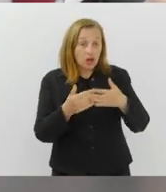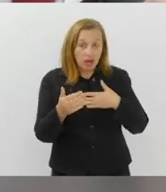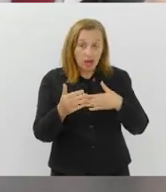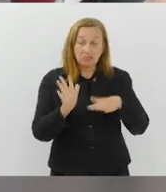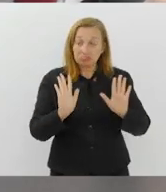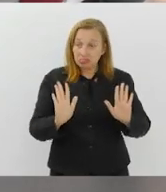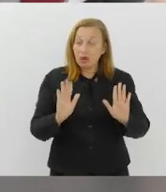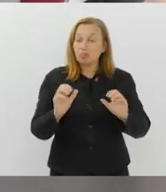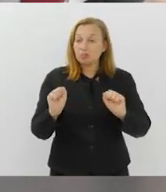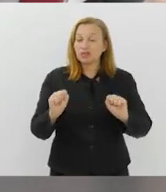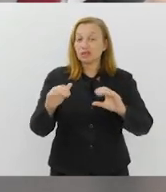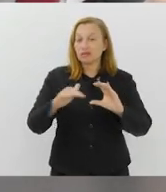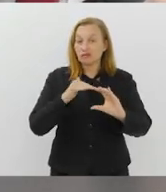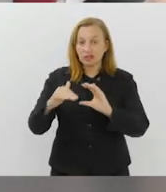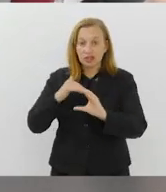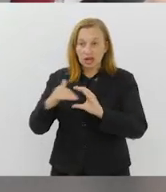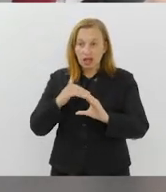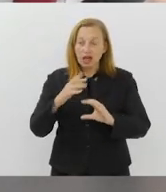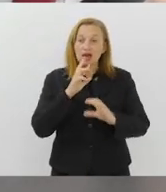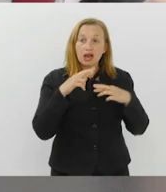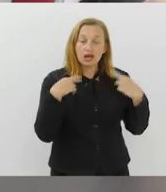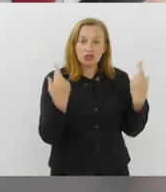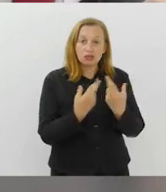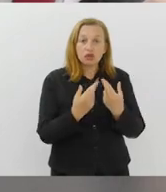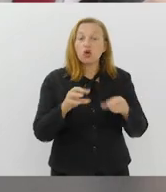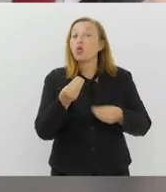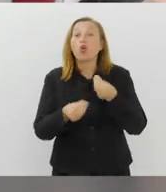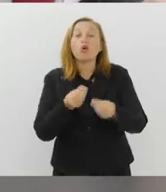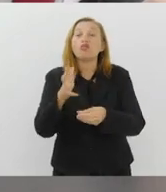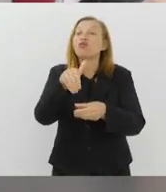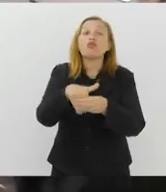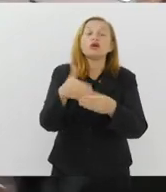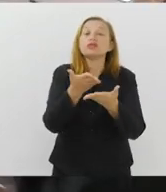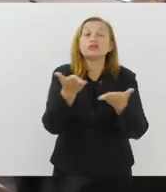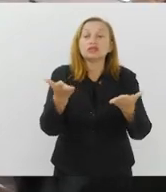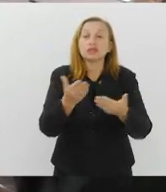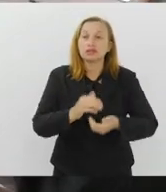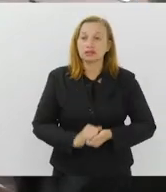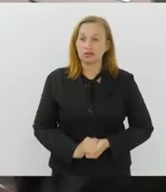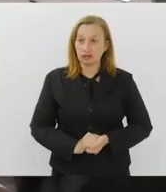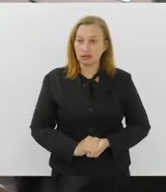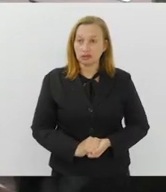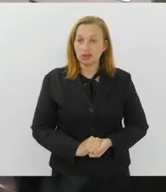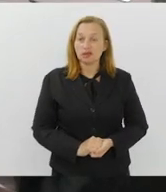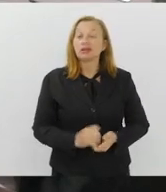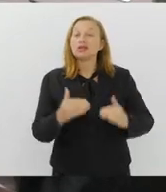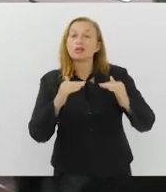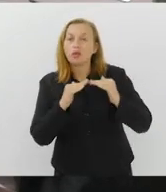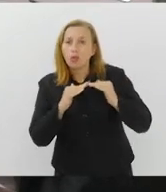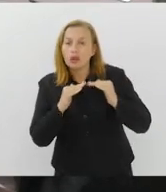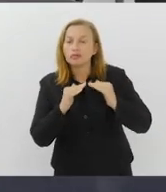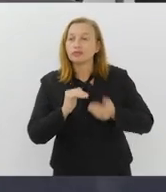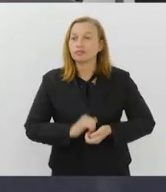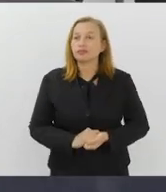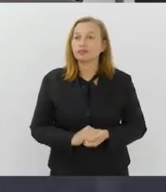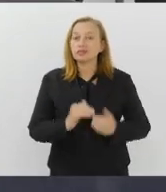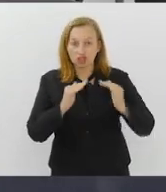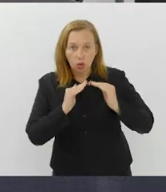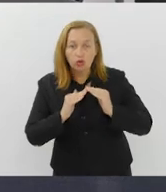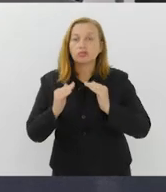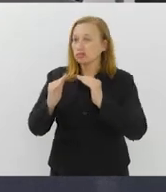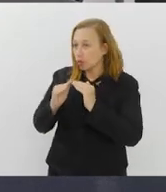enviar as respostas. Como votam vossas excelências? Estão de acordo? Sim. De acordo?